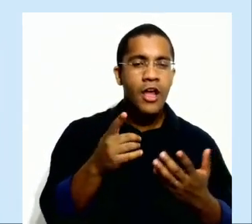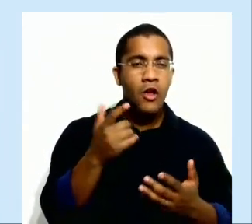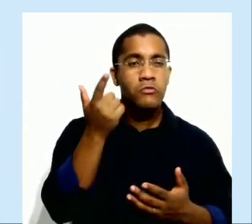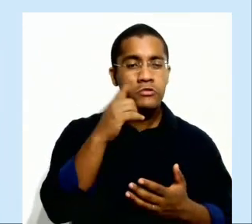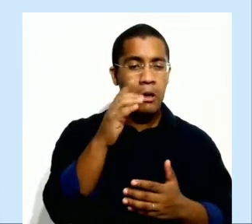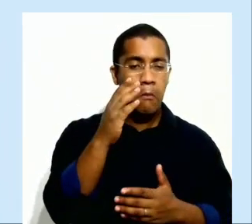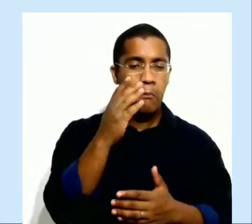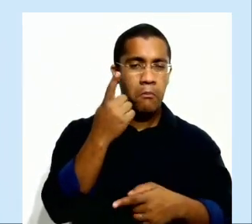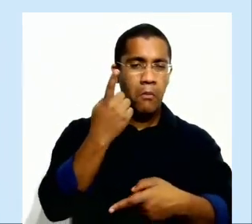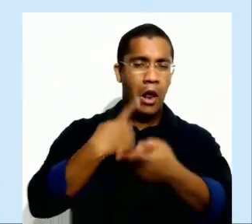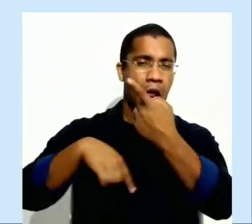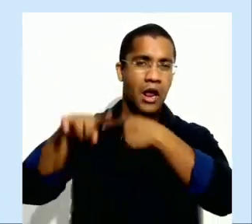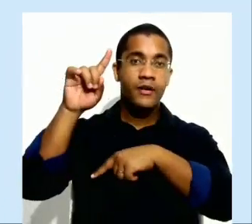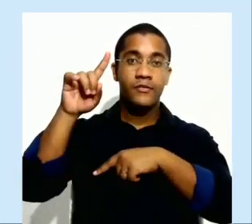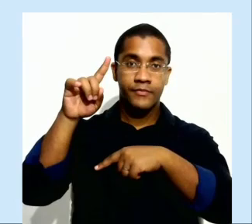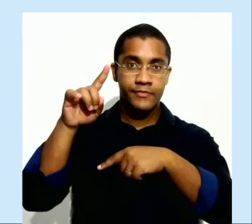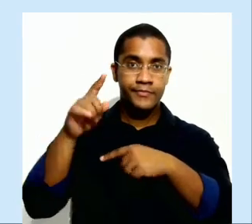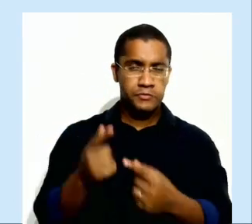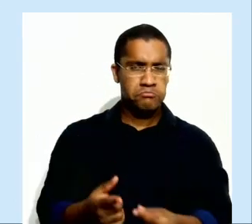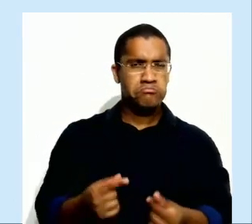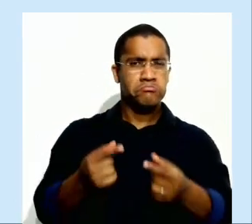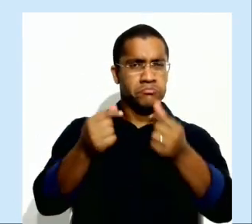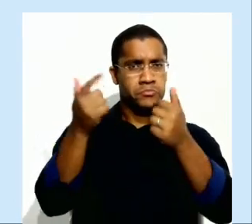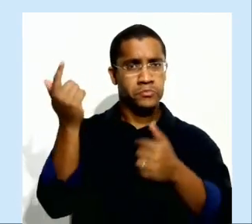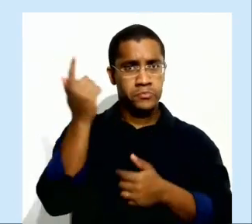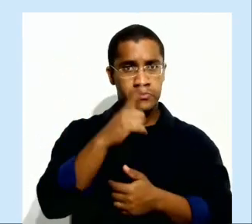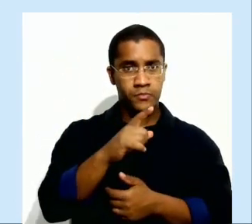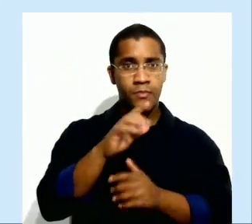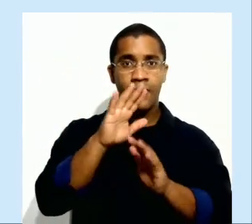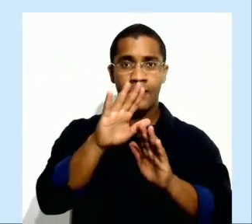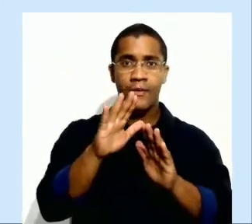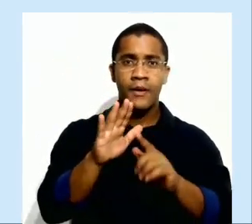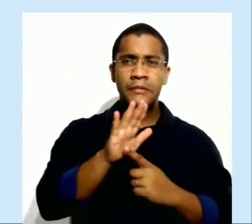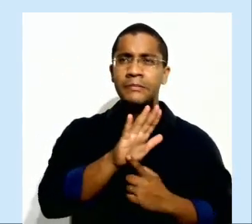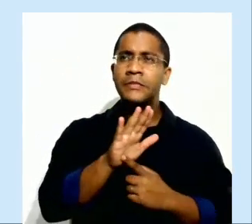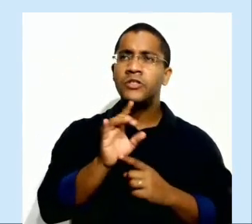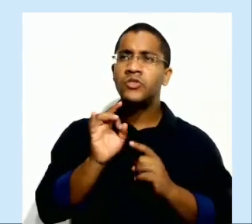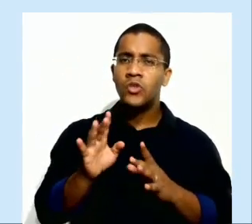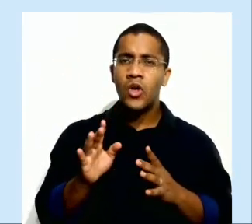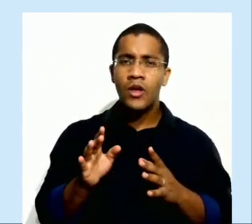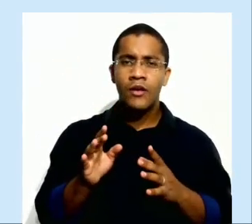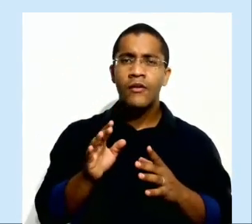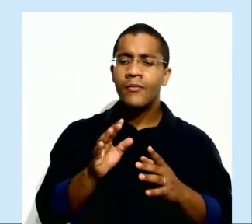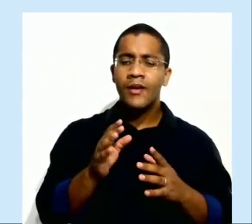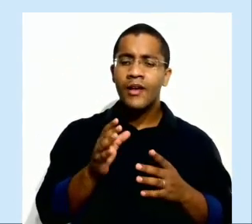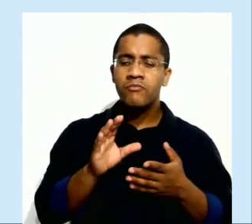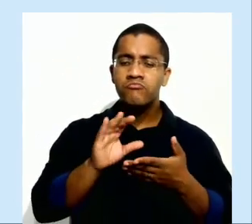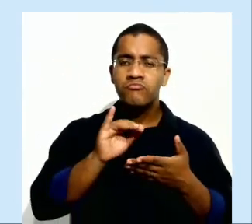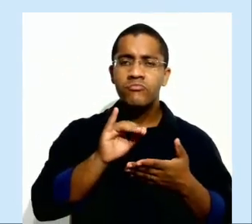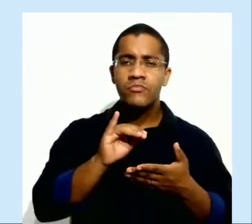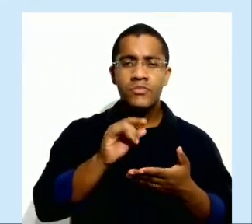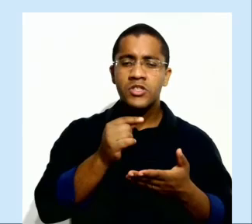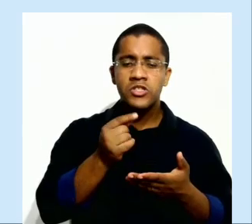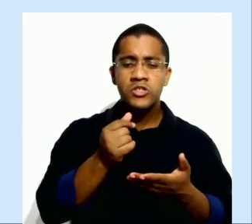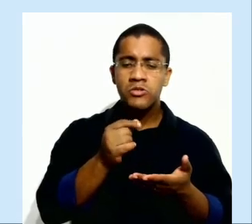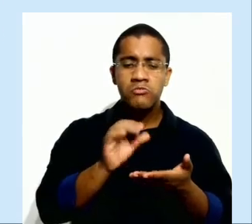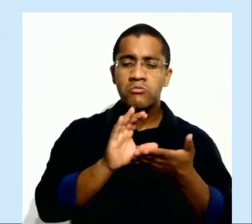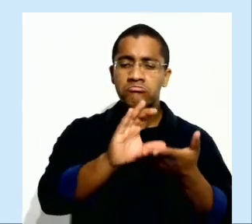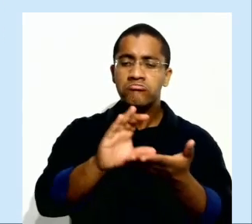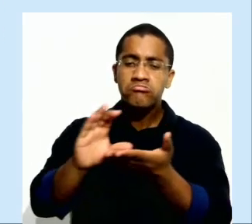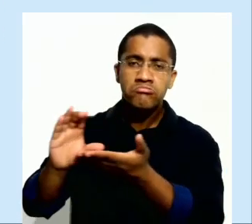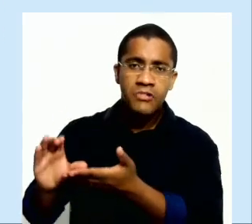desenvolvimento econômico, toda essa riqueza, mas ostentar só e não investir entra